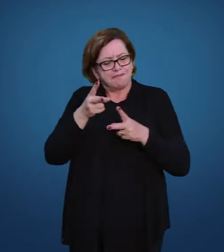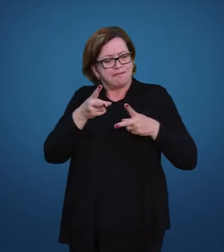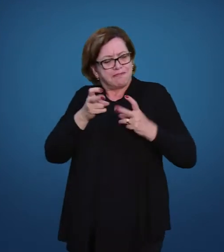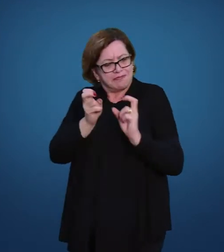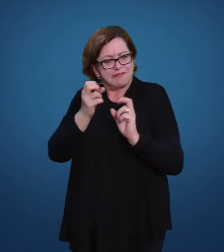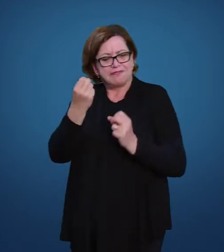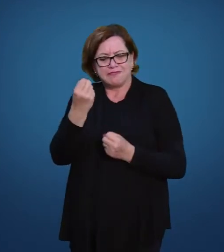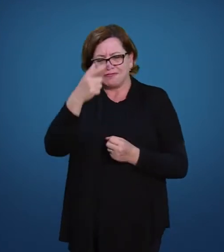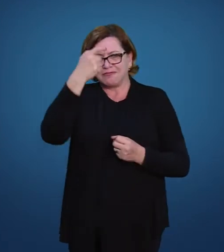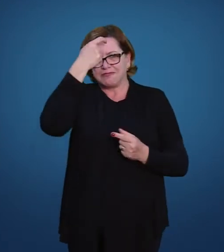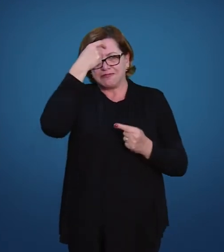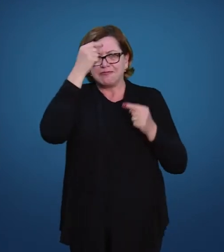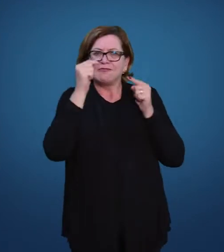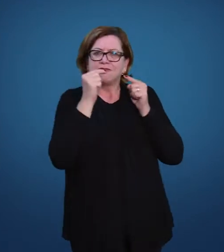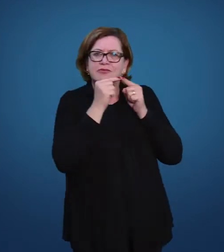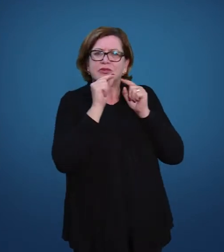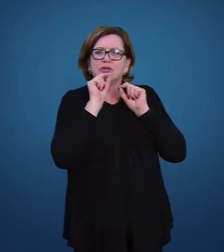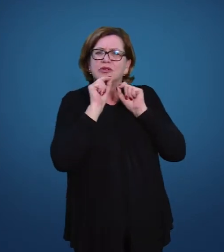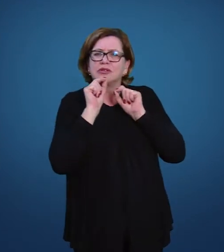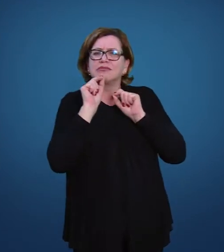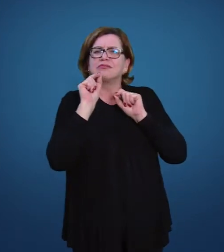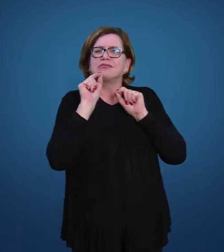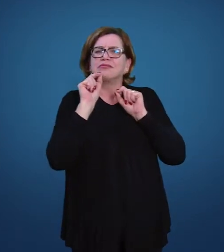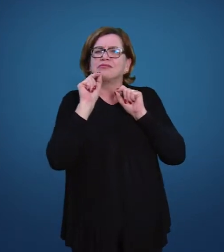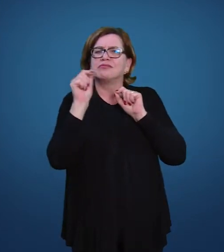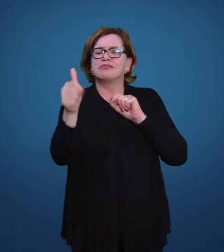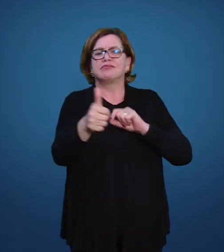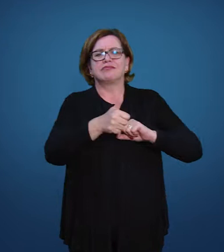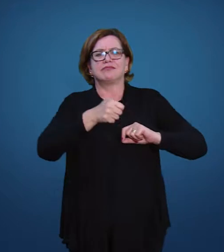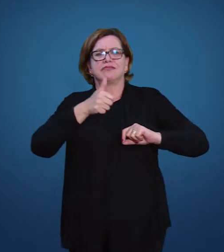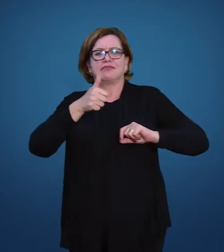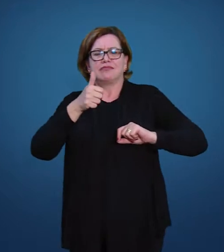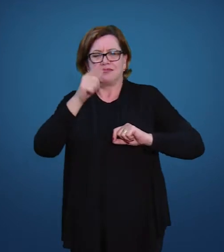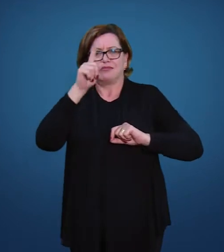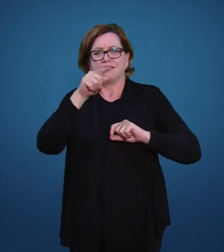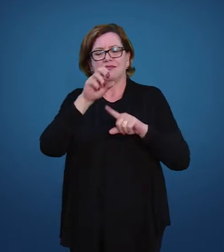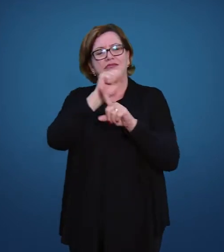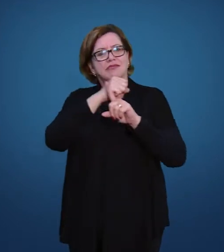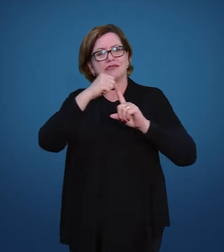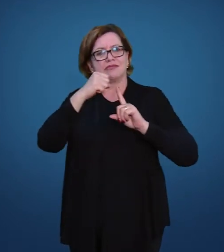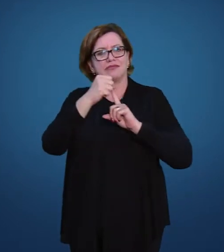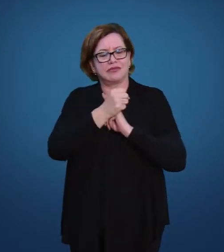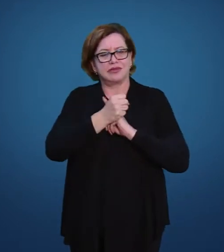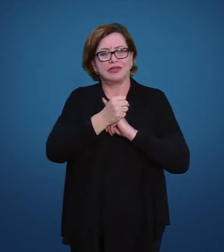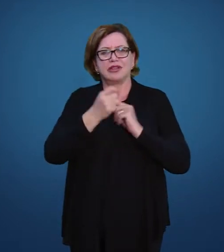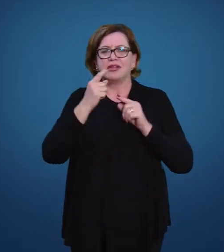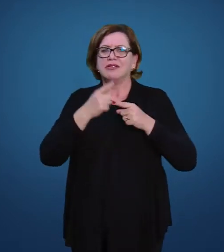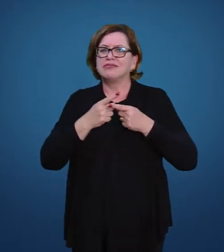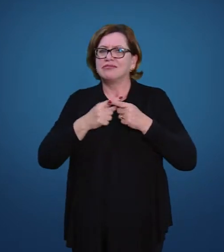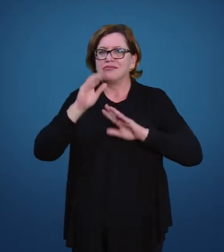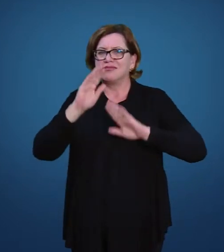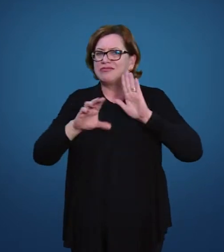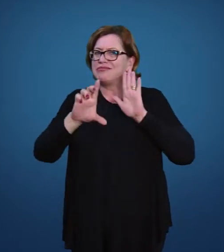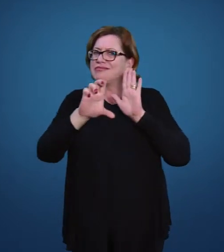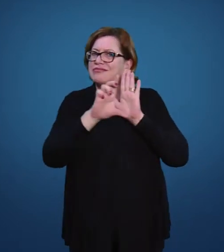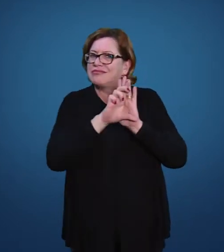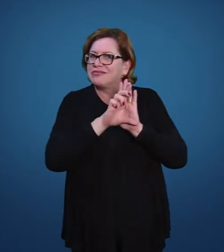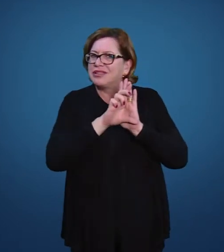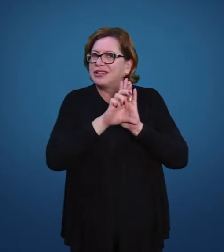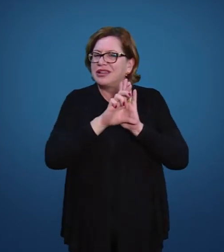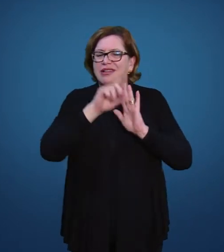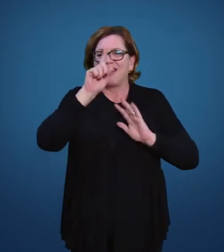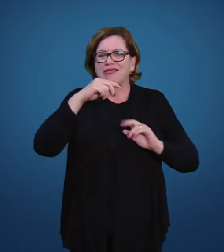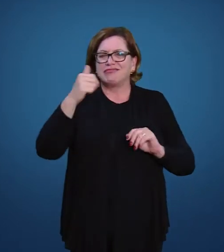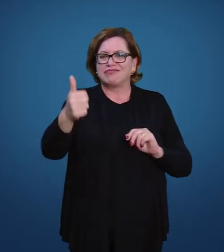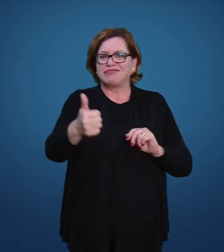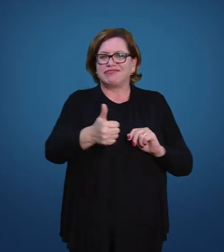está adequada ou não ao que é melhor para a sociedade. Porque a gente sabe que nem sempre as leis ou os princípios, eles são o melhor